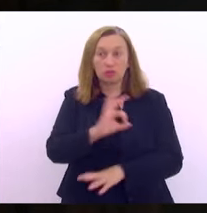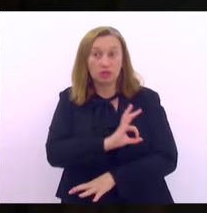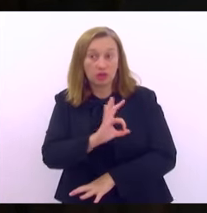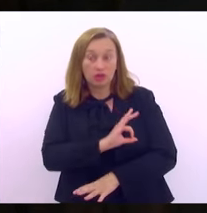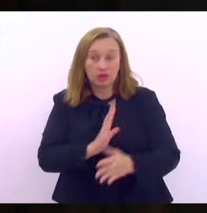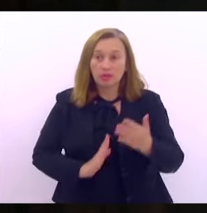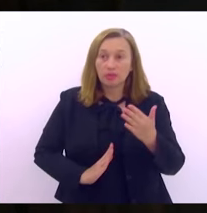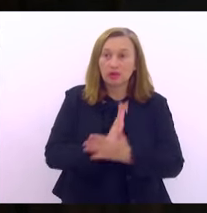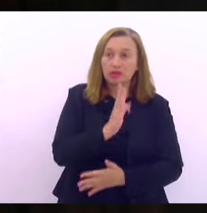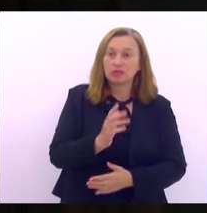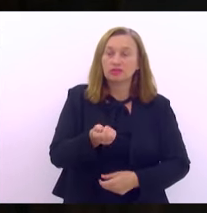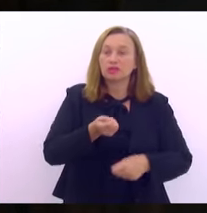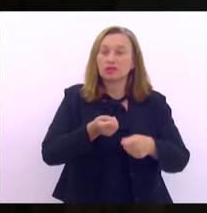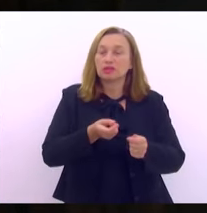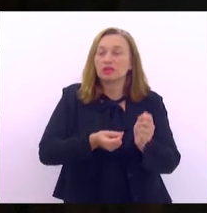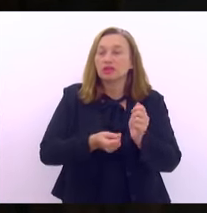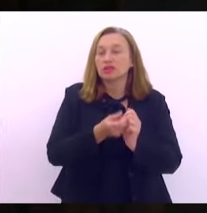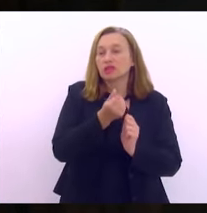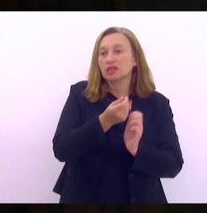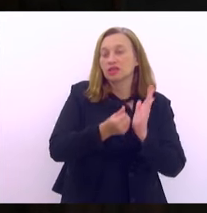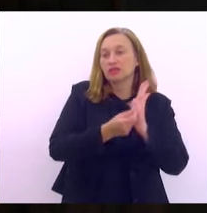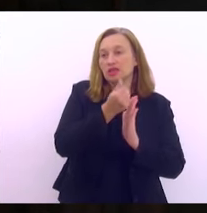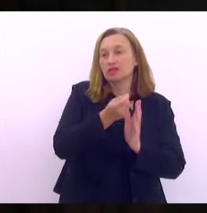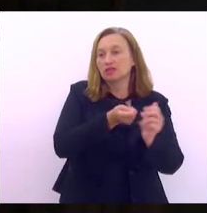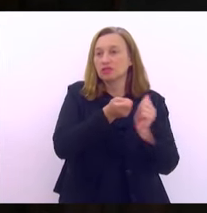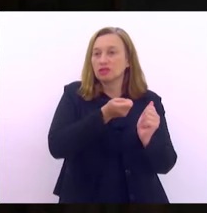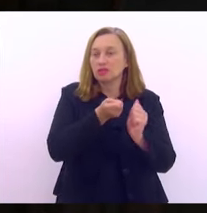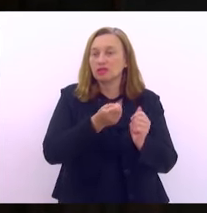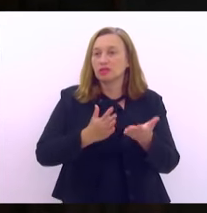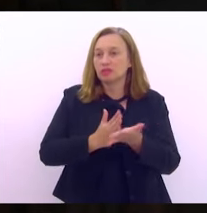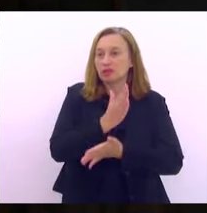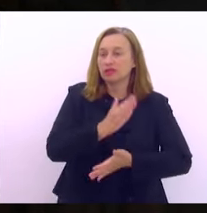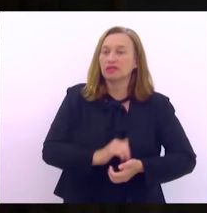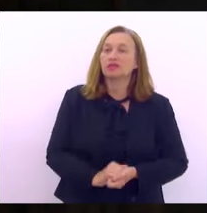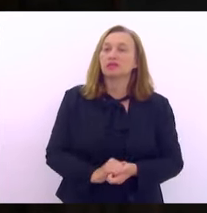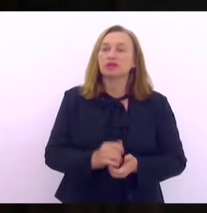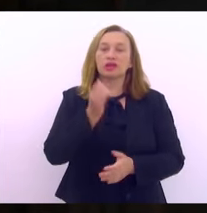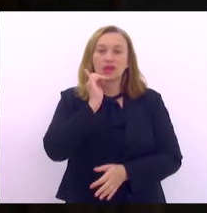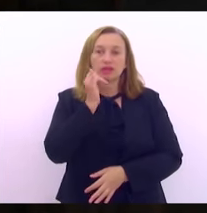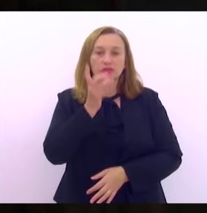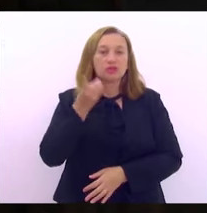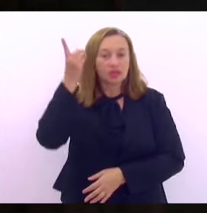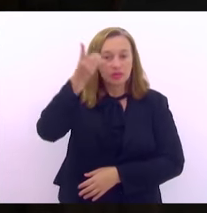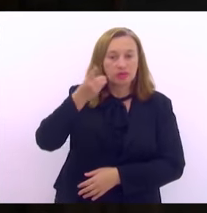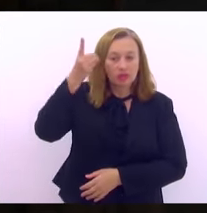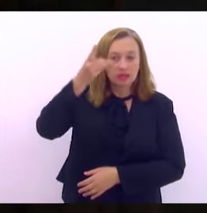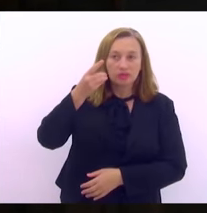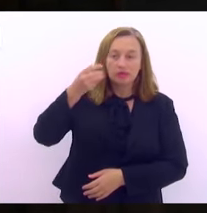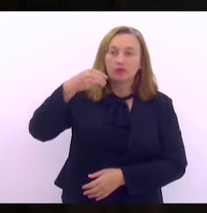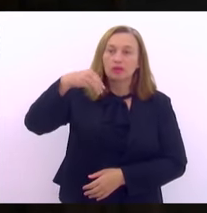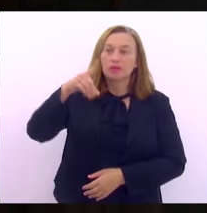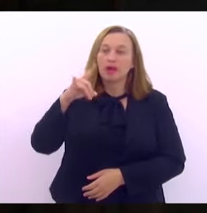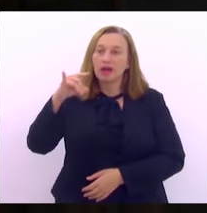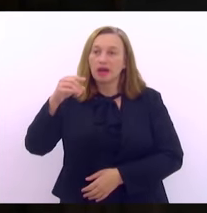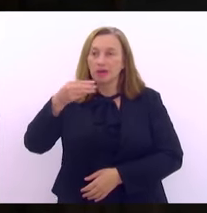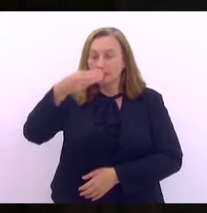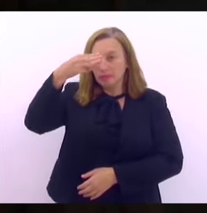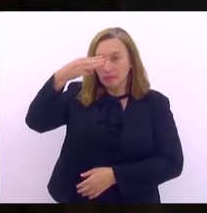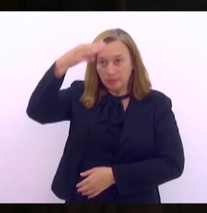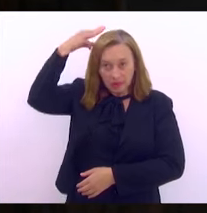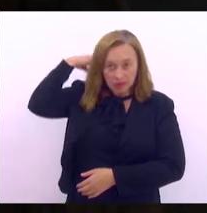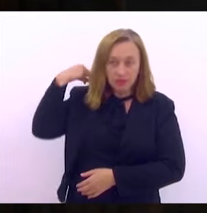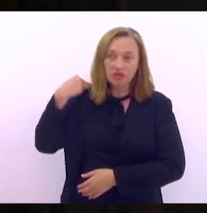e de Orçamento, Finanças, Fiscalização Financeira e Controle, favorável. Relatores, deputados Márcio Pacheco, Marta Rocha e